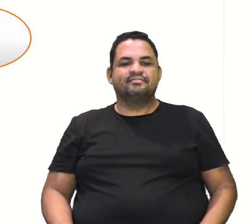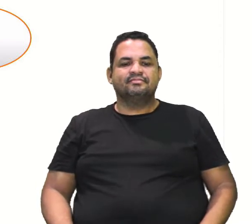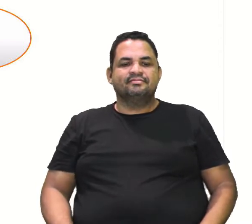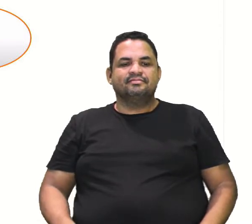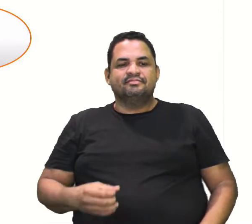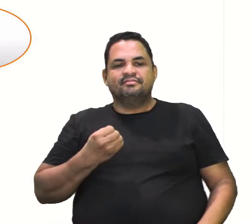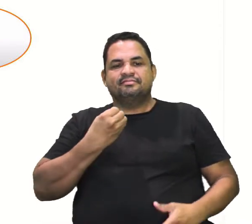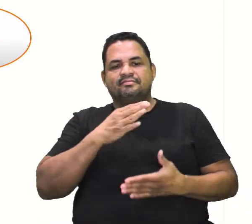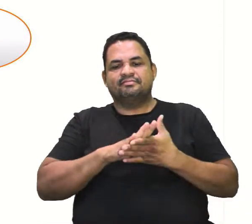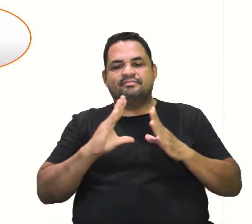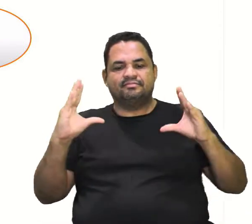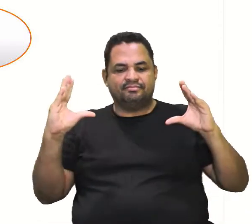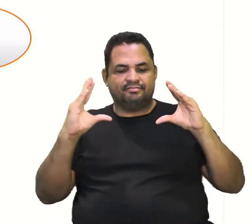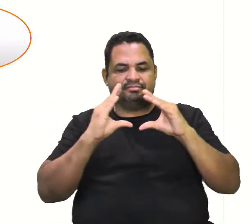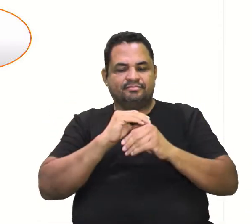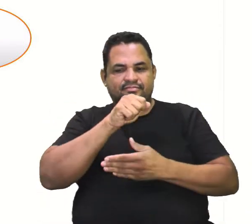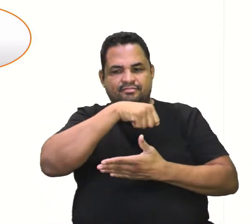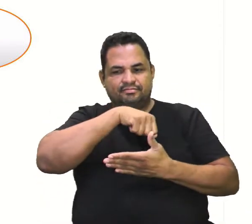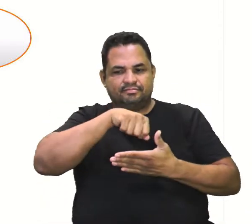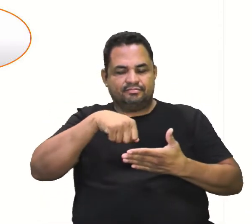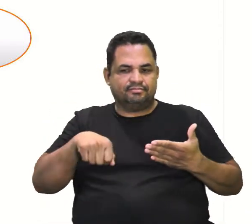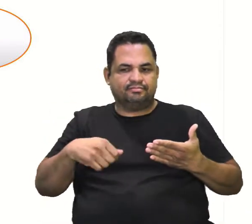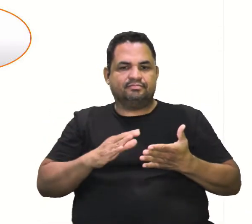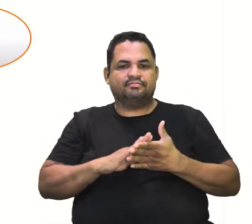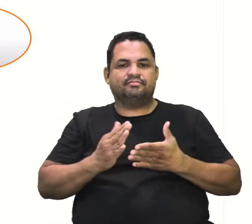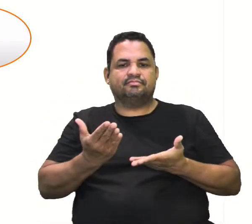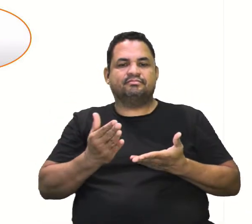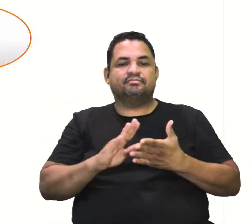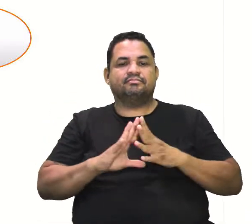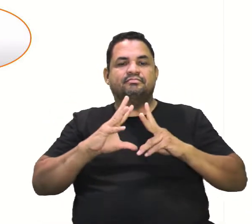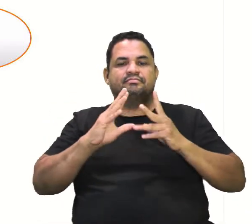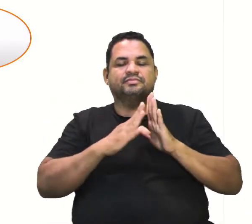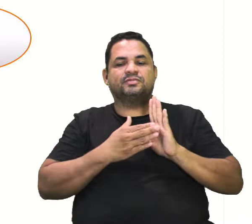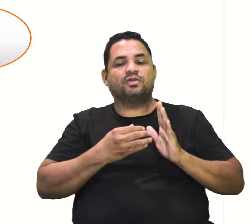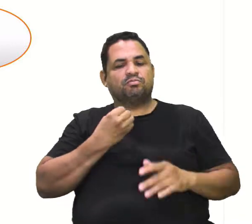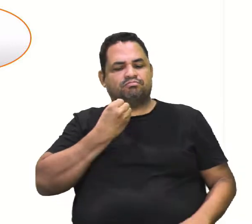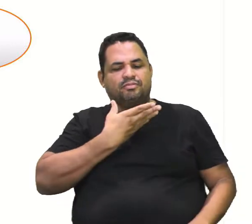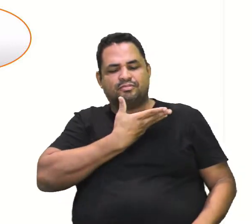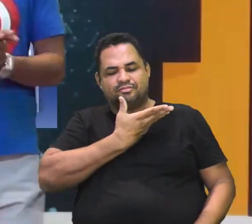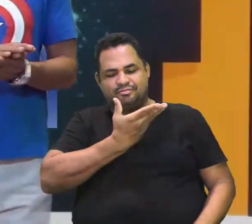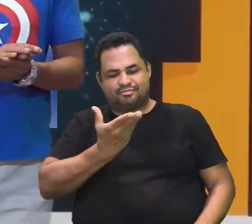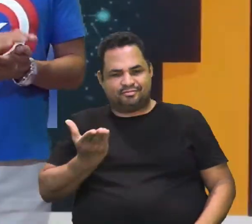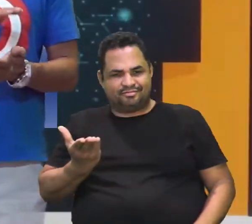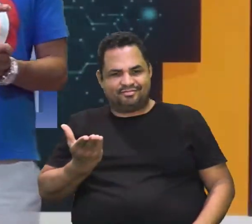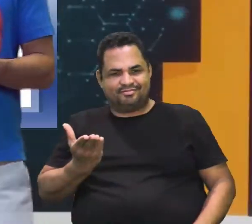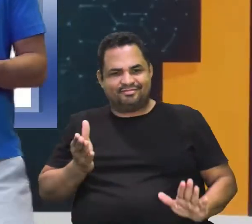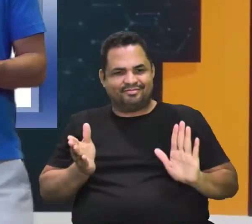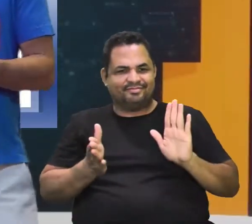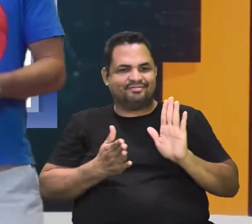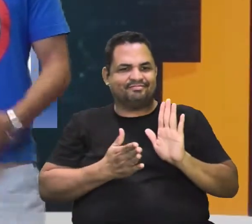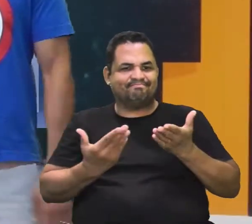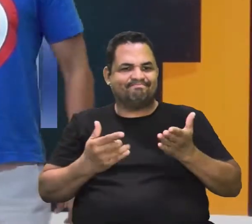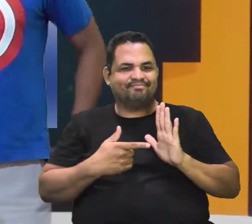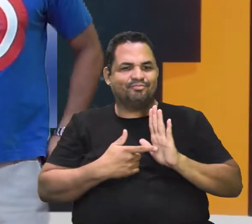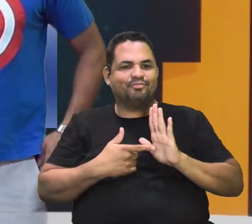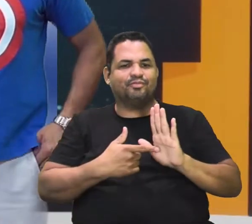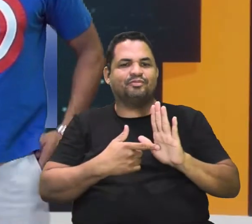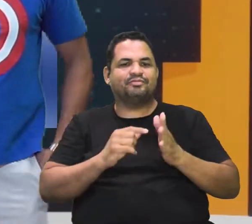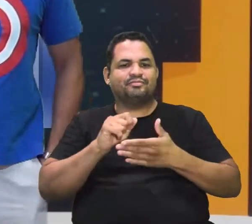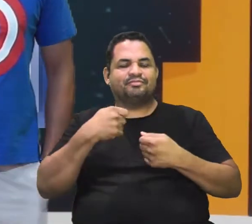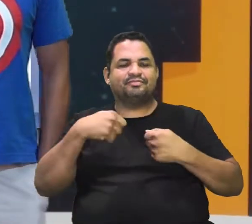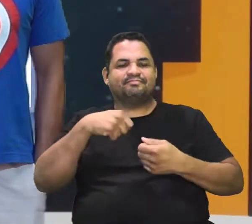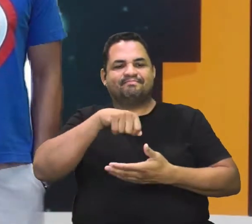aí é bom colocar no resuminho de vocês, nas anotações. Olha que nós somos tão bondosos aqui que a gente já diz especificamente o que precisa ser anotado,